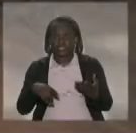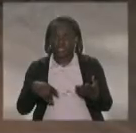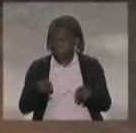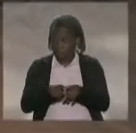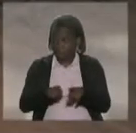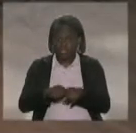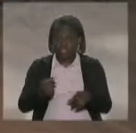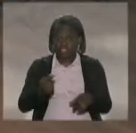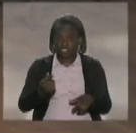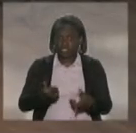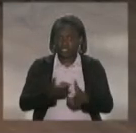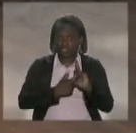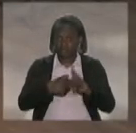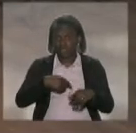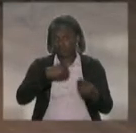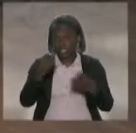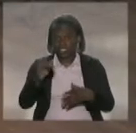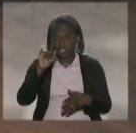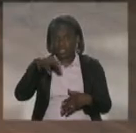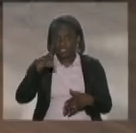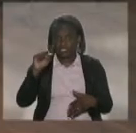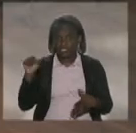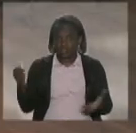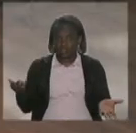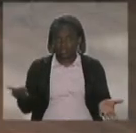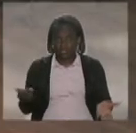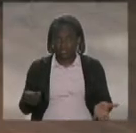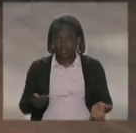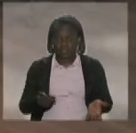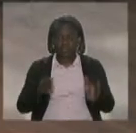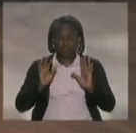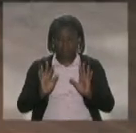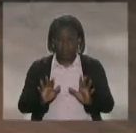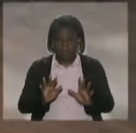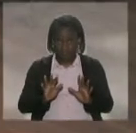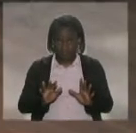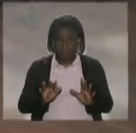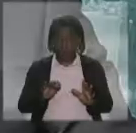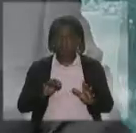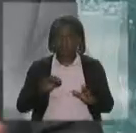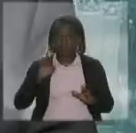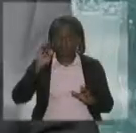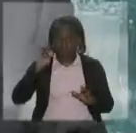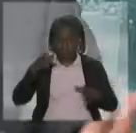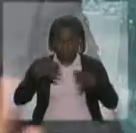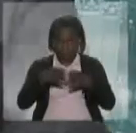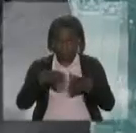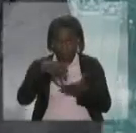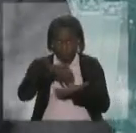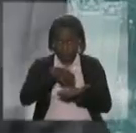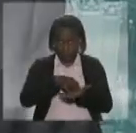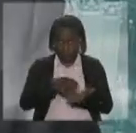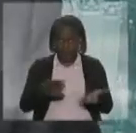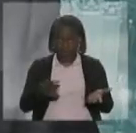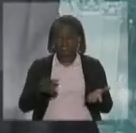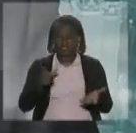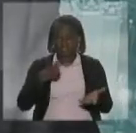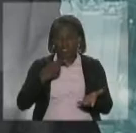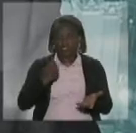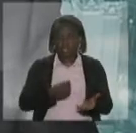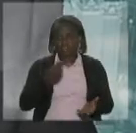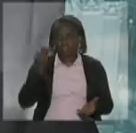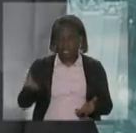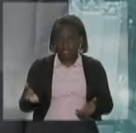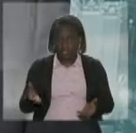porque ele passa pelo inss lado não o órgão precor gão previdenciário recebe